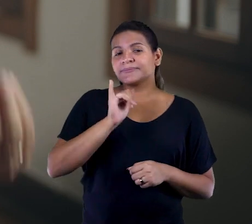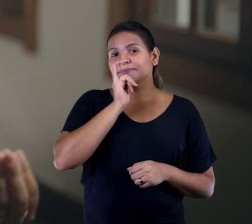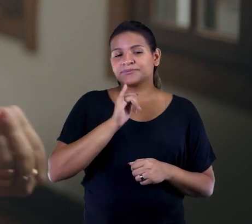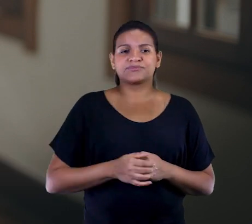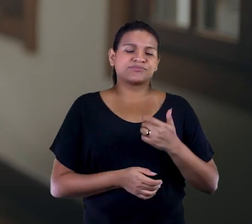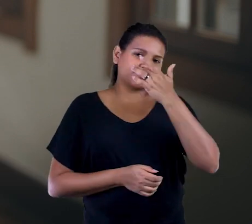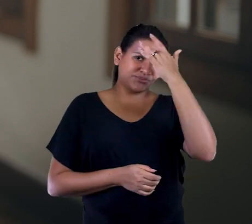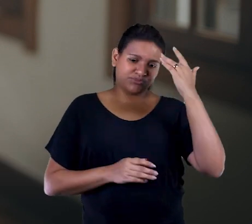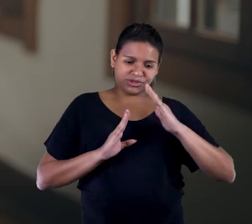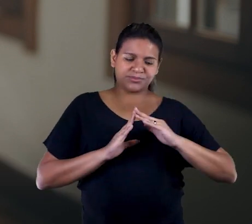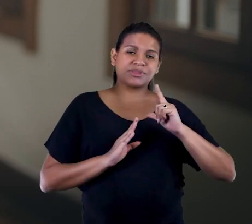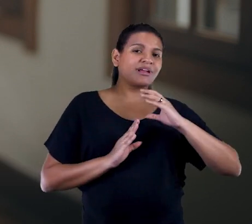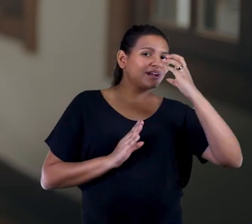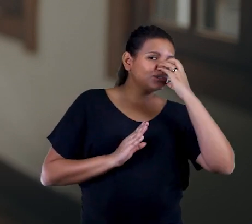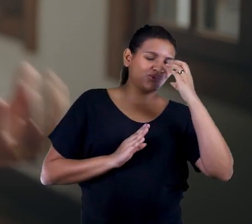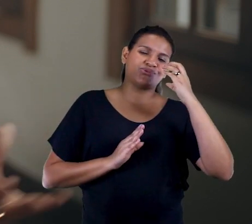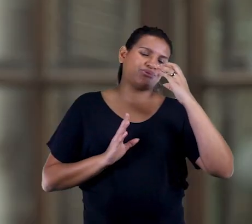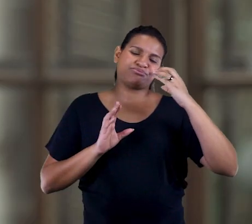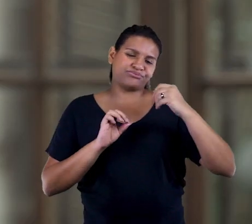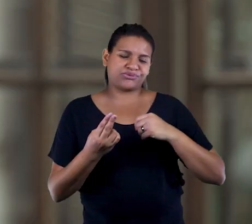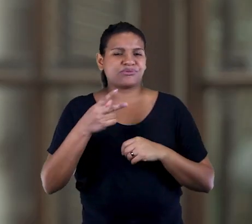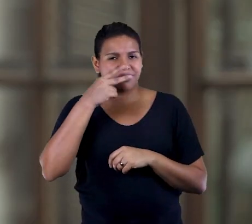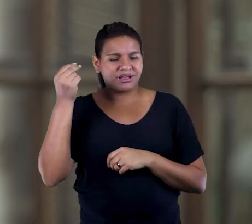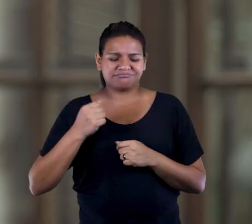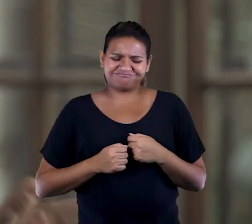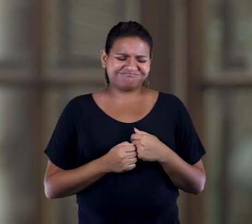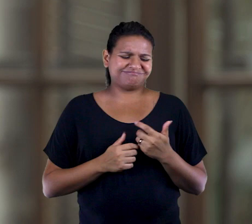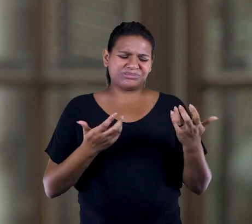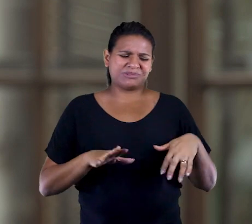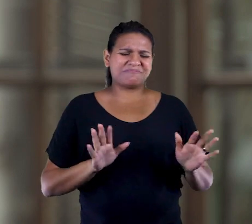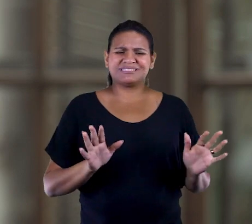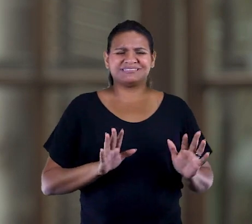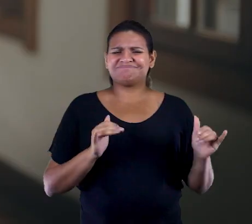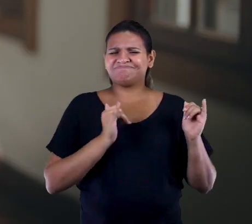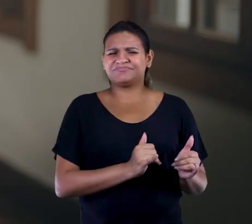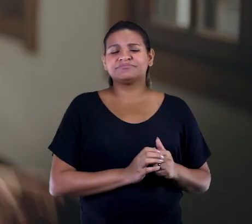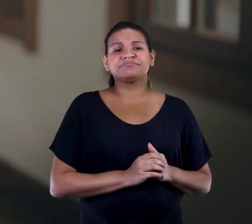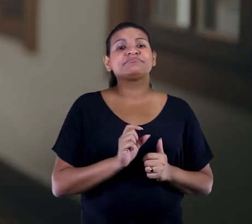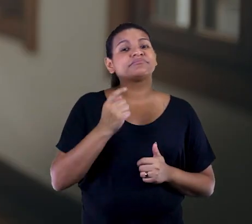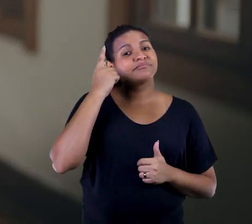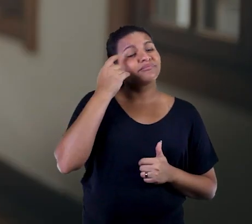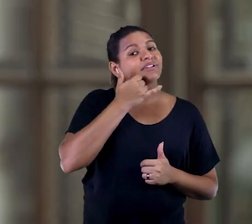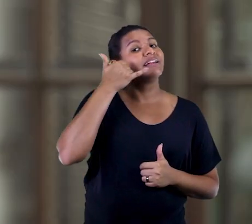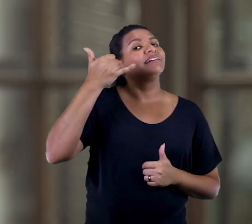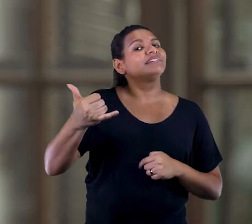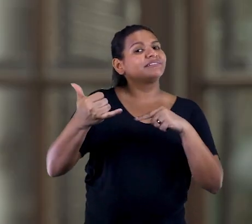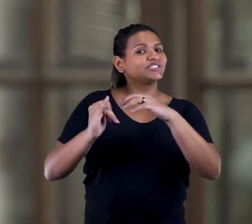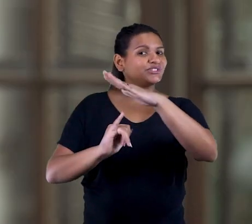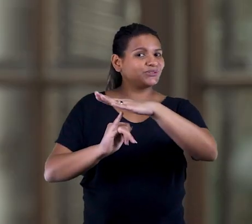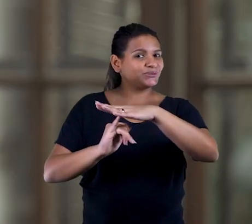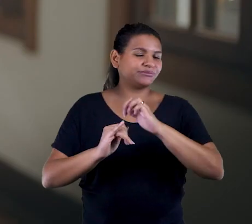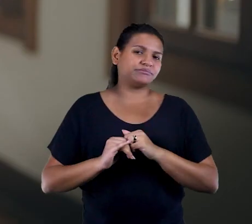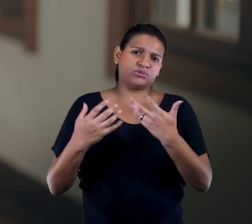uma pessoa que tem um cachorro ou um gato e a pessoa decide que não quer mais aqueles animais? A primeira coisa que ela pensa é ligar para